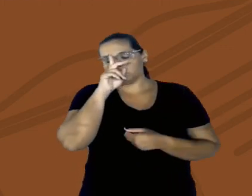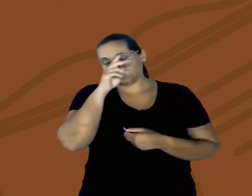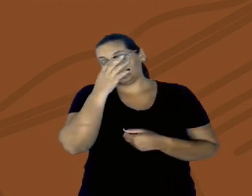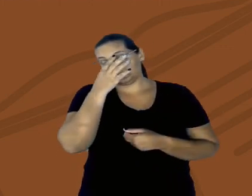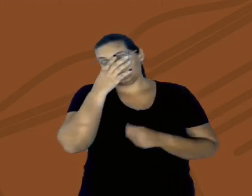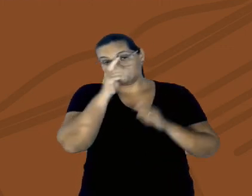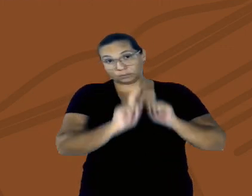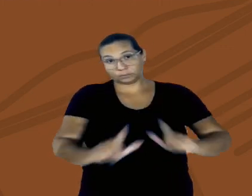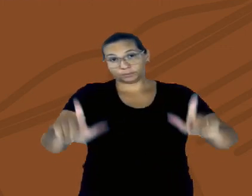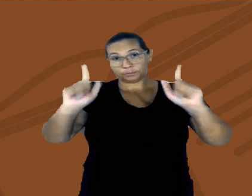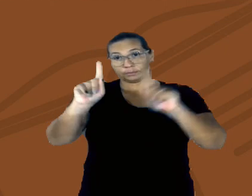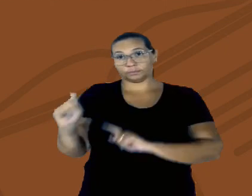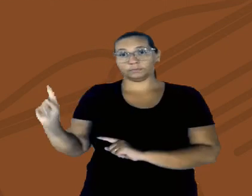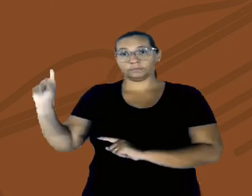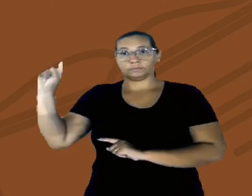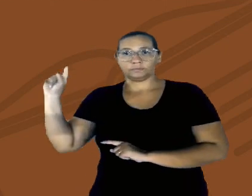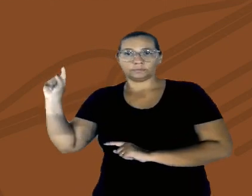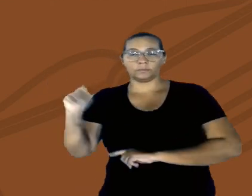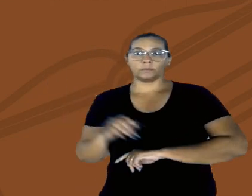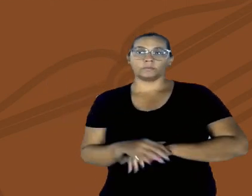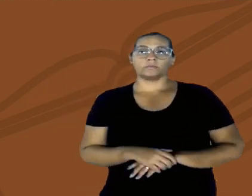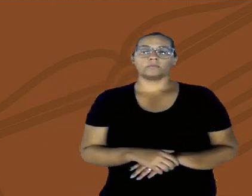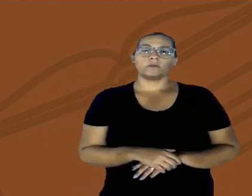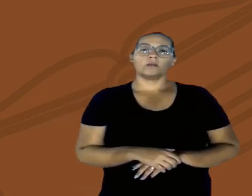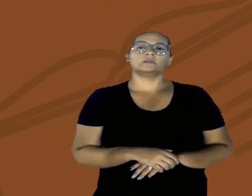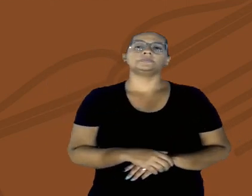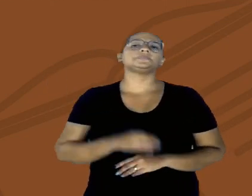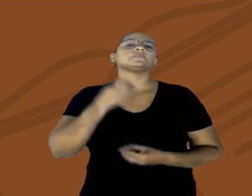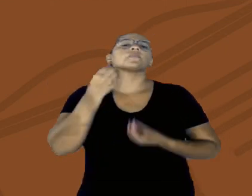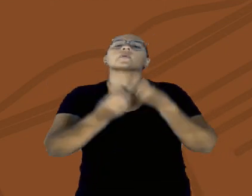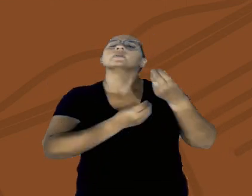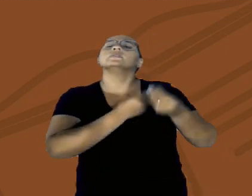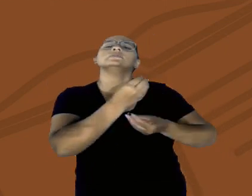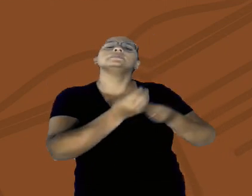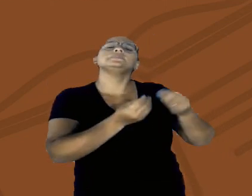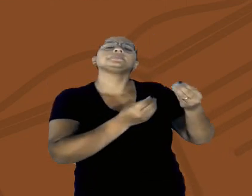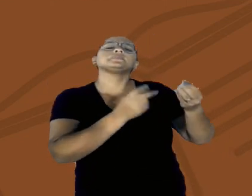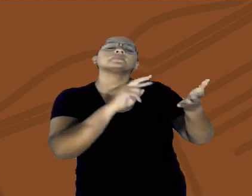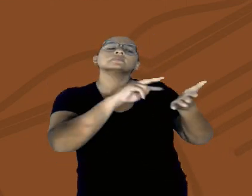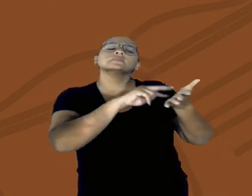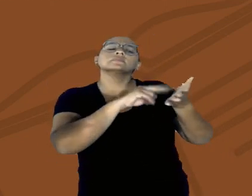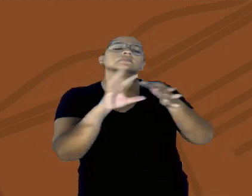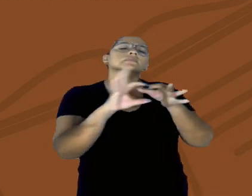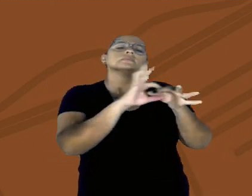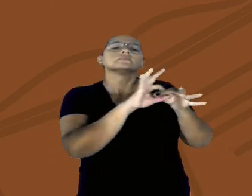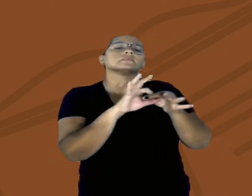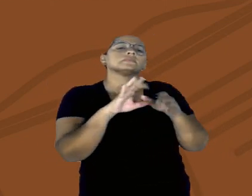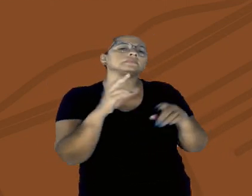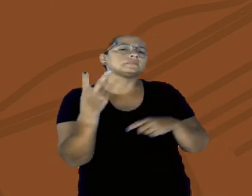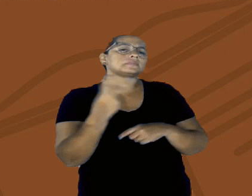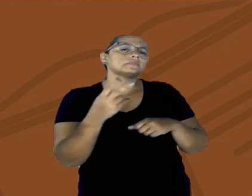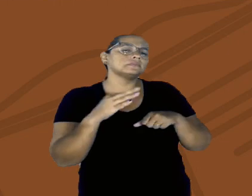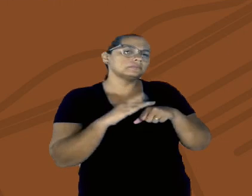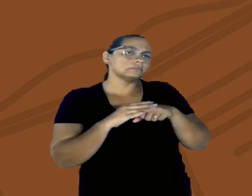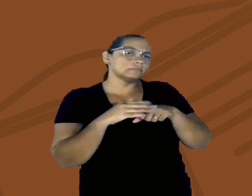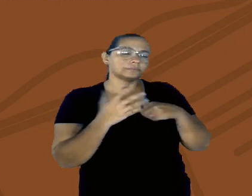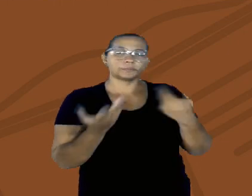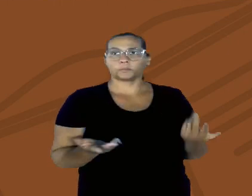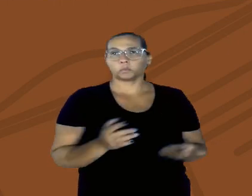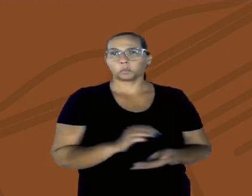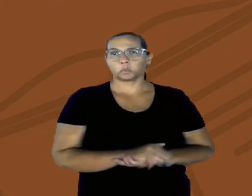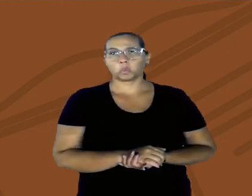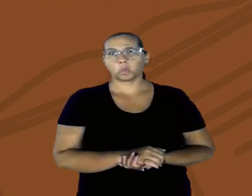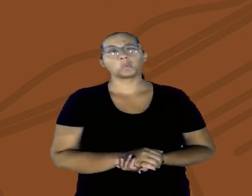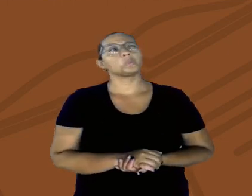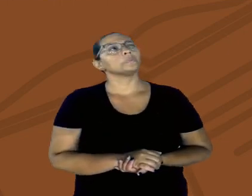consegue verificar aqui a seguinte pergunta. O que essas doenças têm em comum? Será que ela tem em comum porque